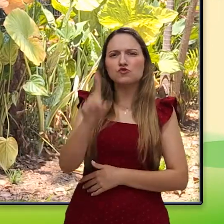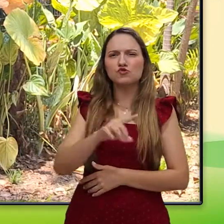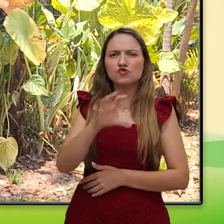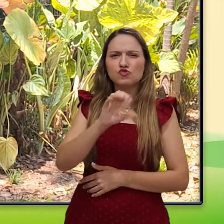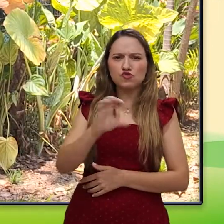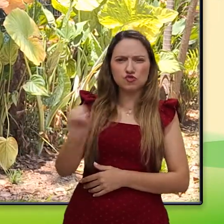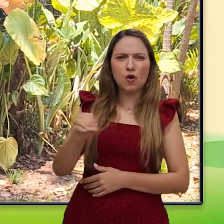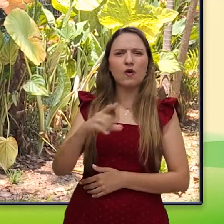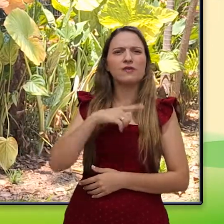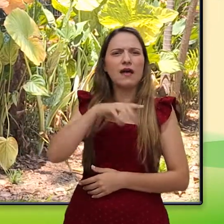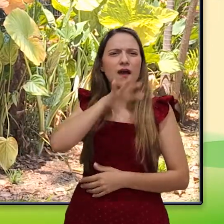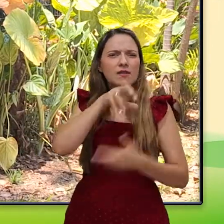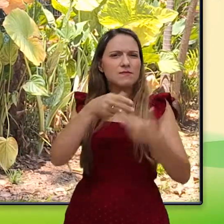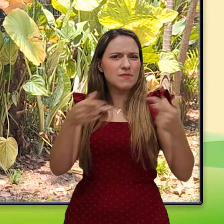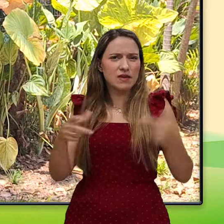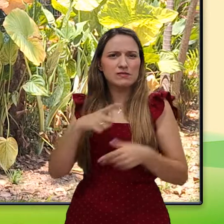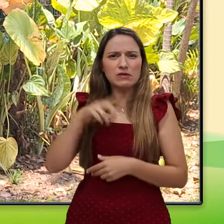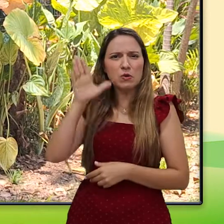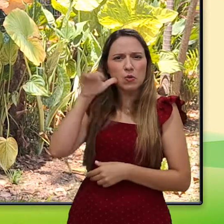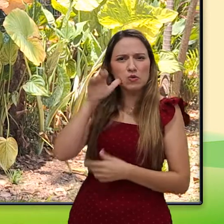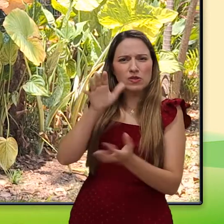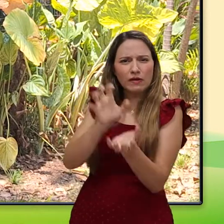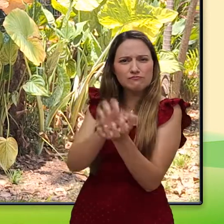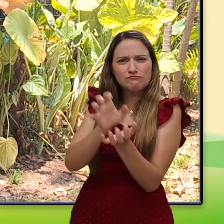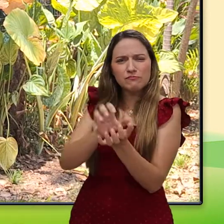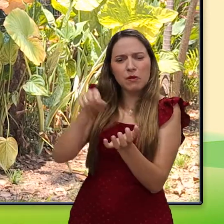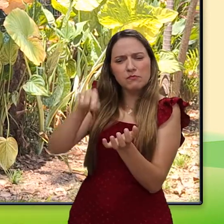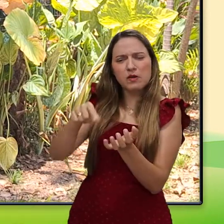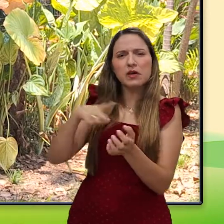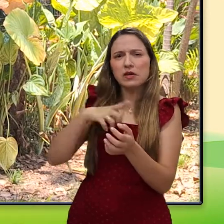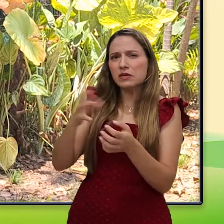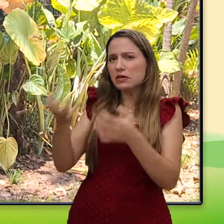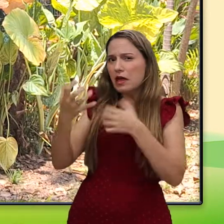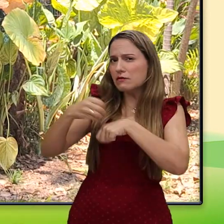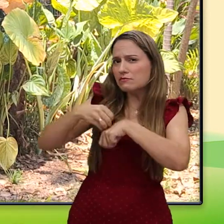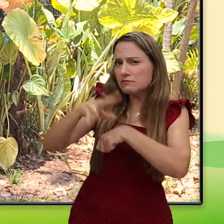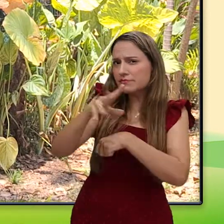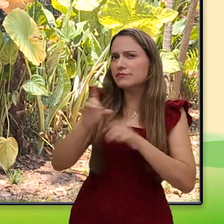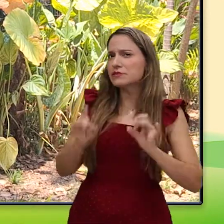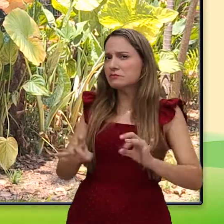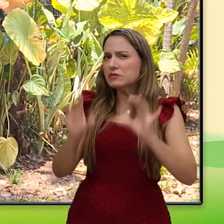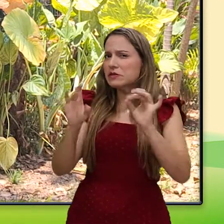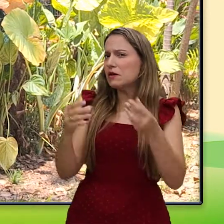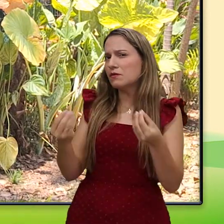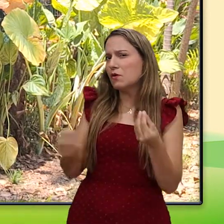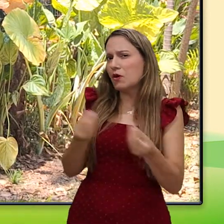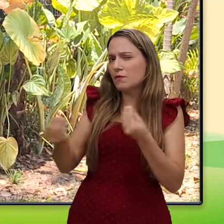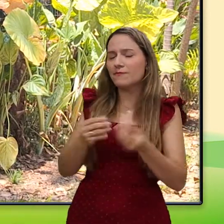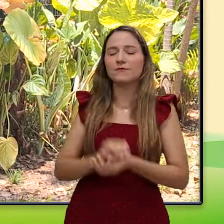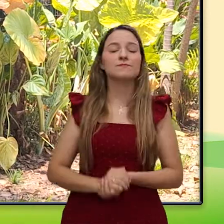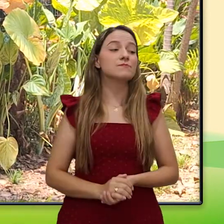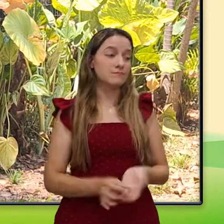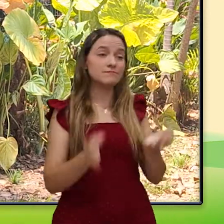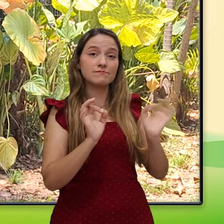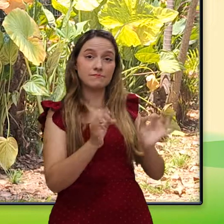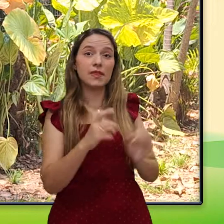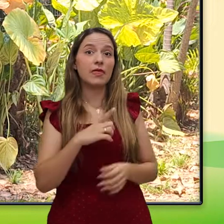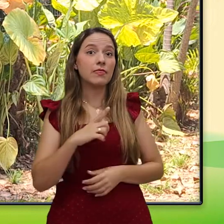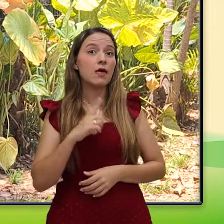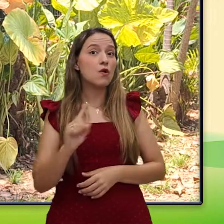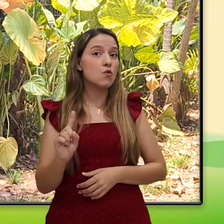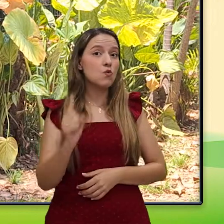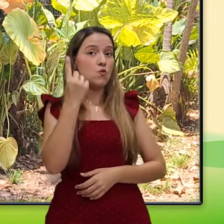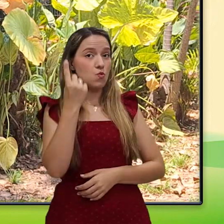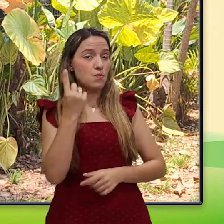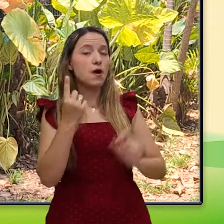né, no zoológico, tem alguma curiosidade dele que você gostaria de passar, assim, pra gente? Um especial, né? Então, inclusive, nós